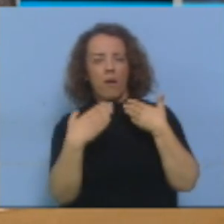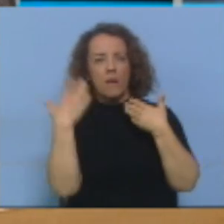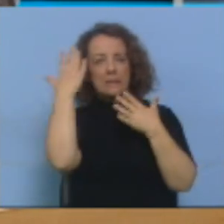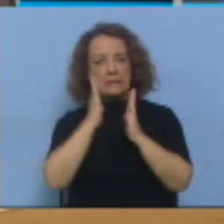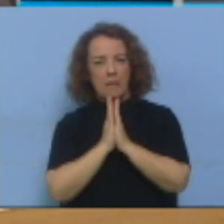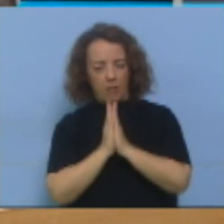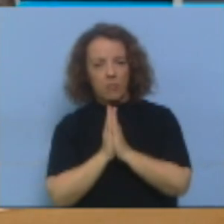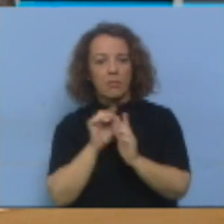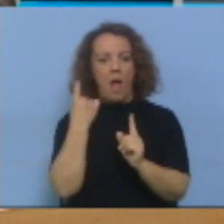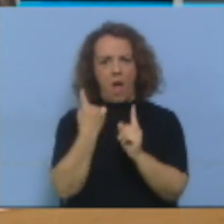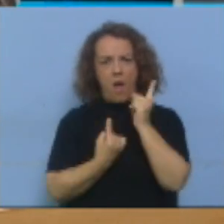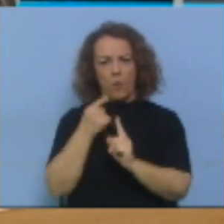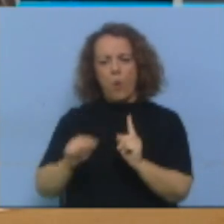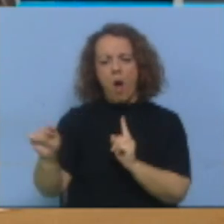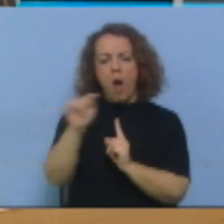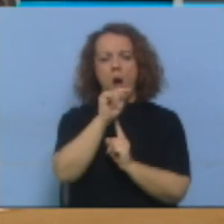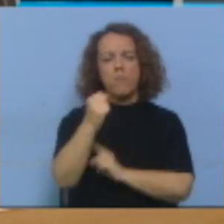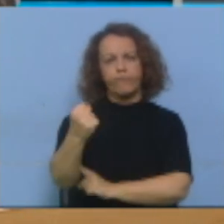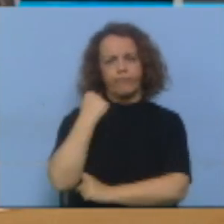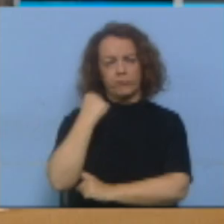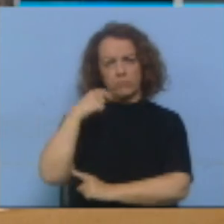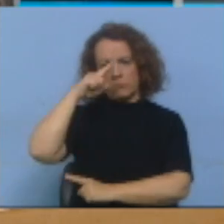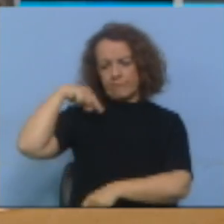há forte tradição destes